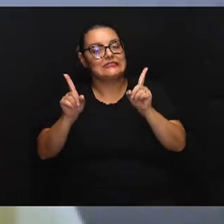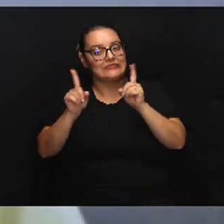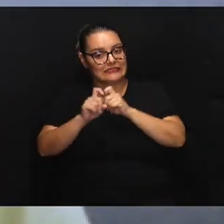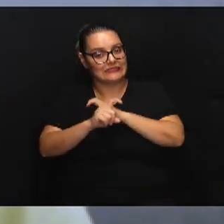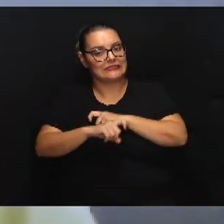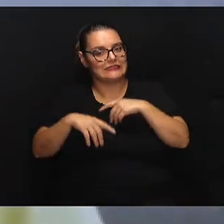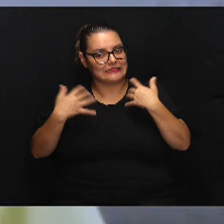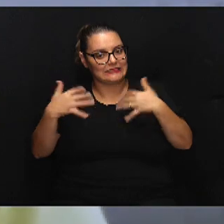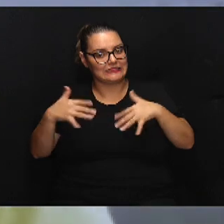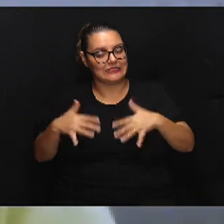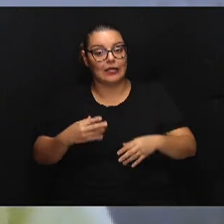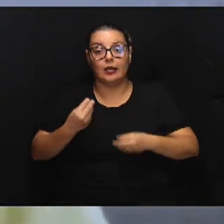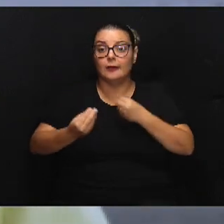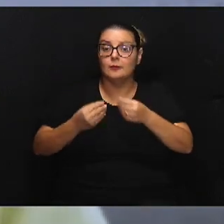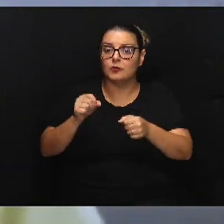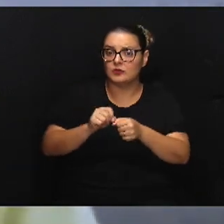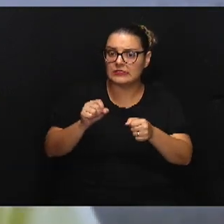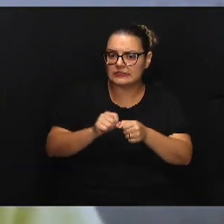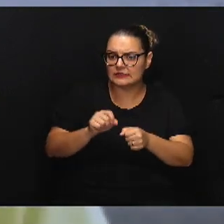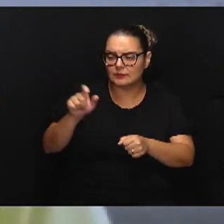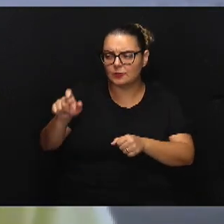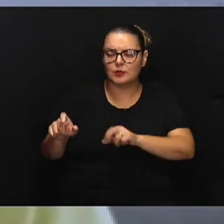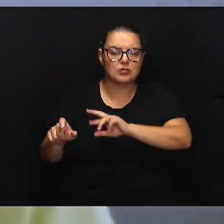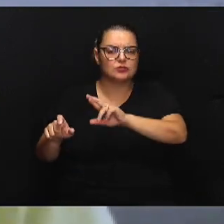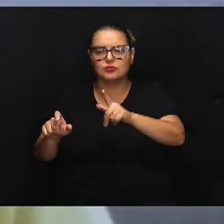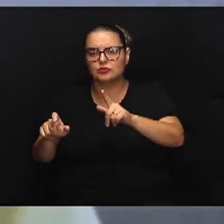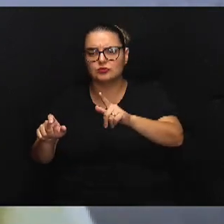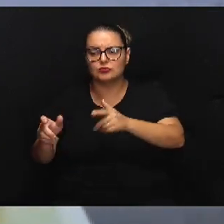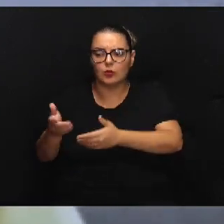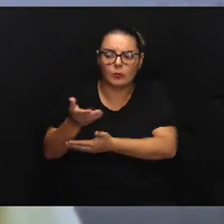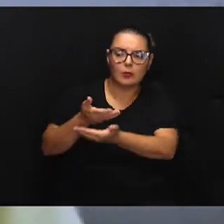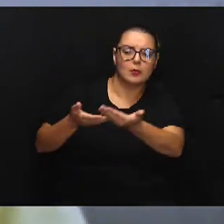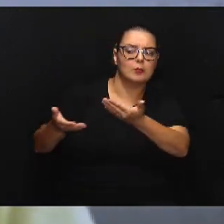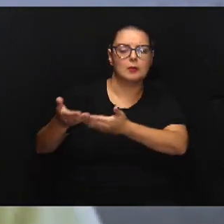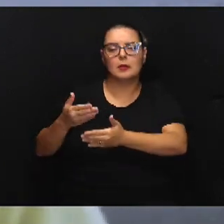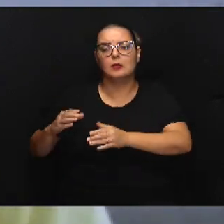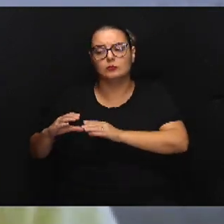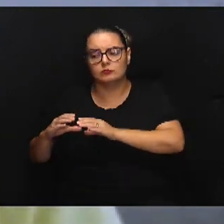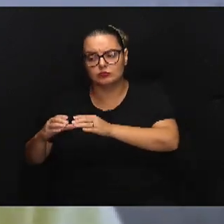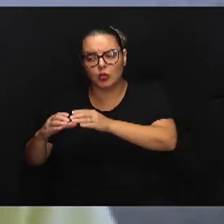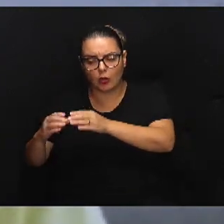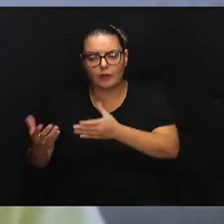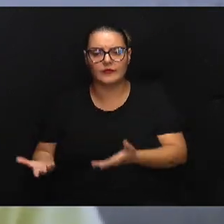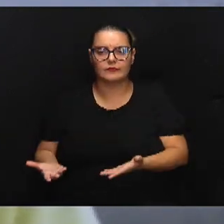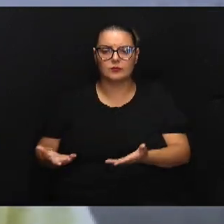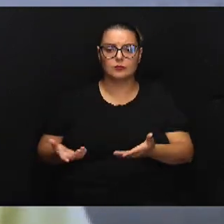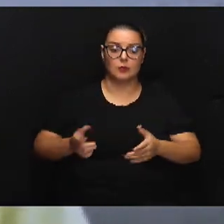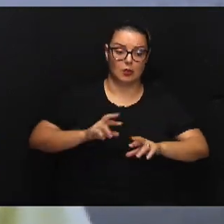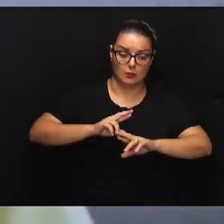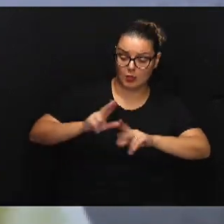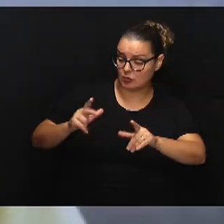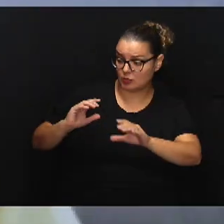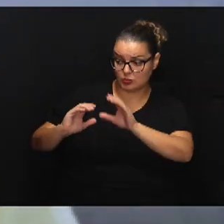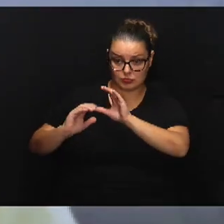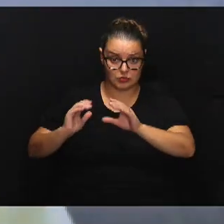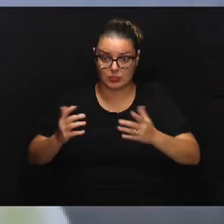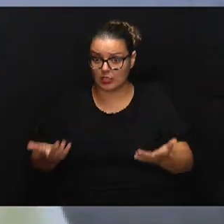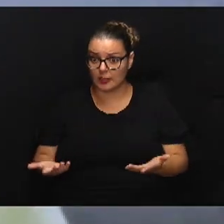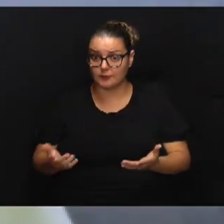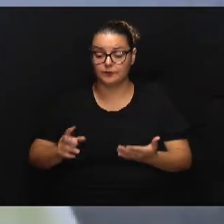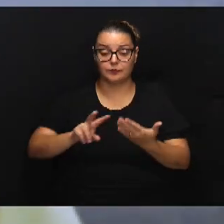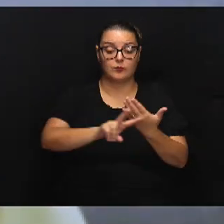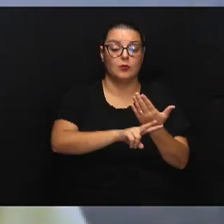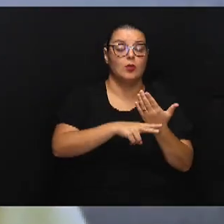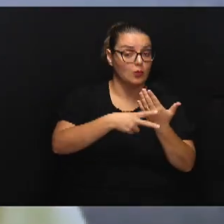Como fazer uma pessoa que é diferente na sua interação, como fazer uma pessoa que é diferente na sua comunicação e,